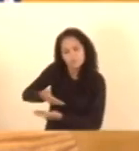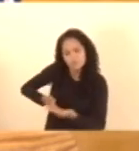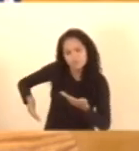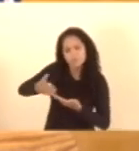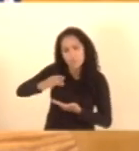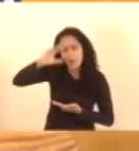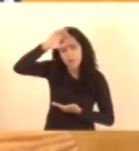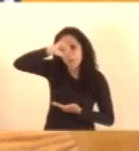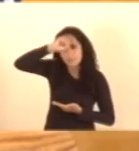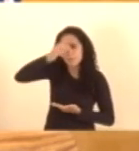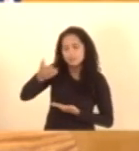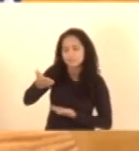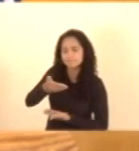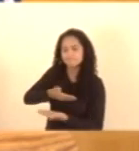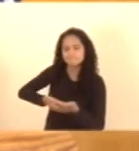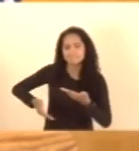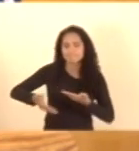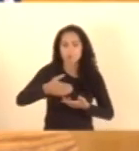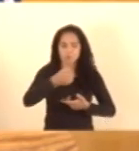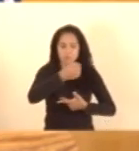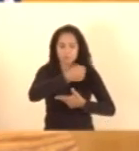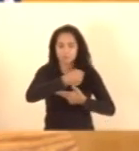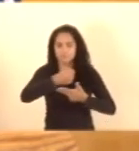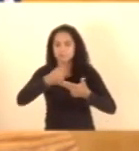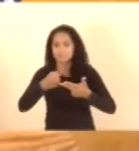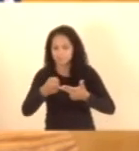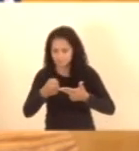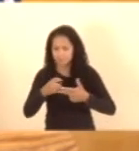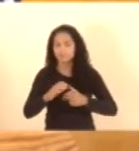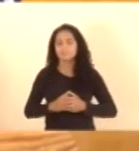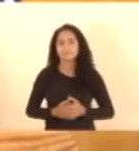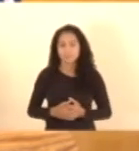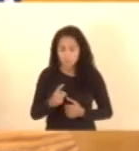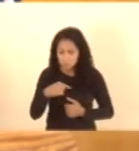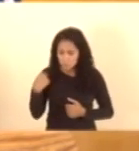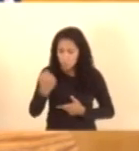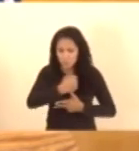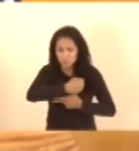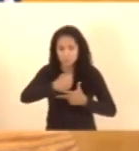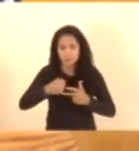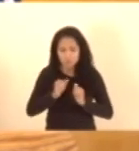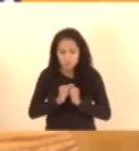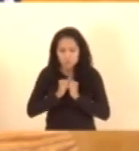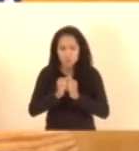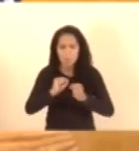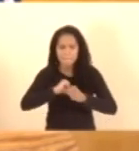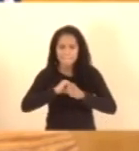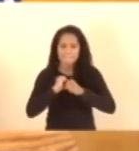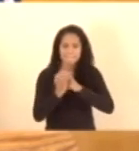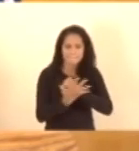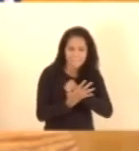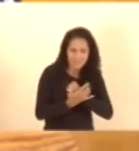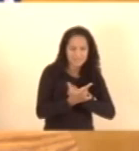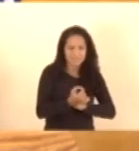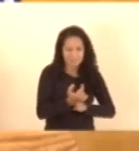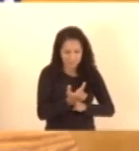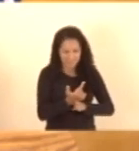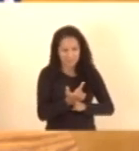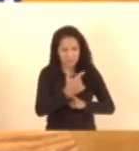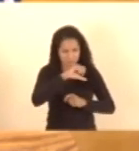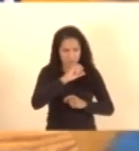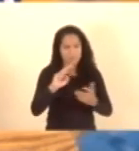em harmonia. Enfrentamos juntos a pandemia da Covid-19. Garantimos o equilíbrio das contas